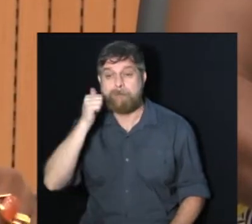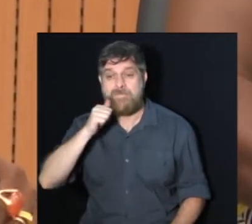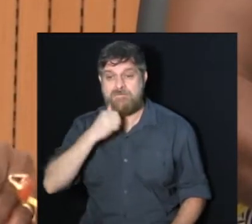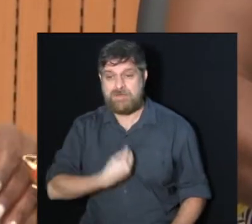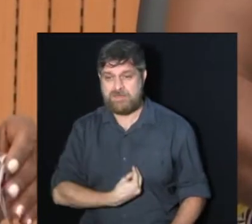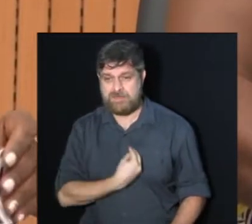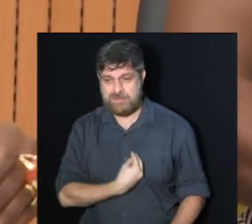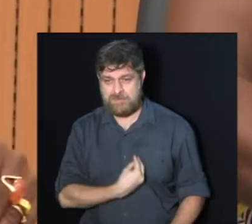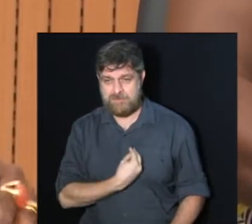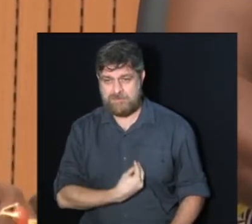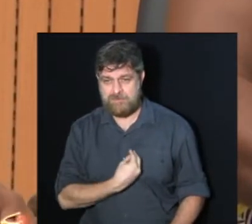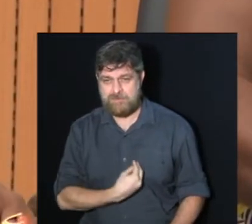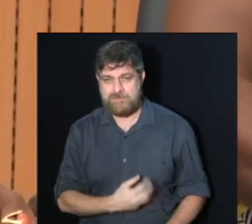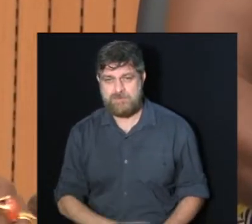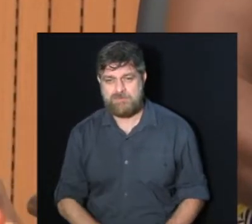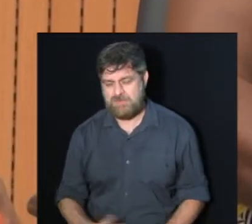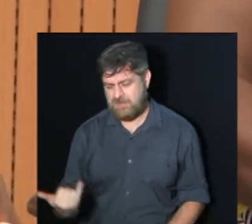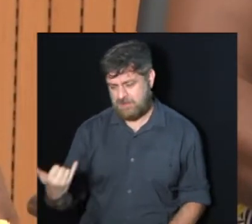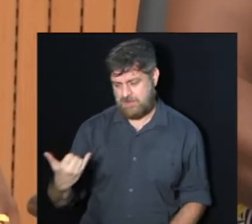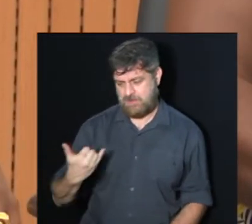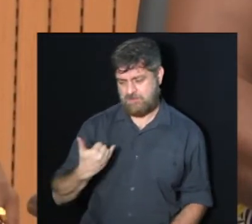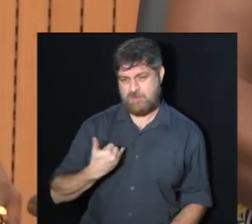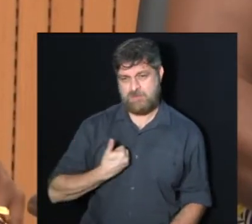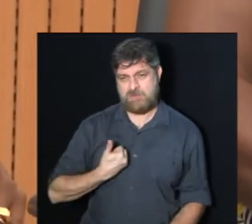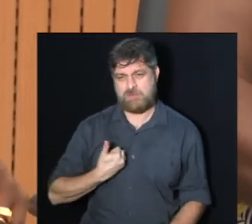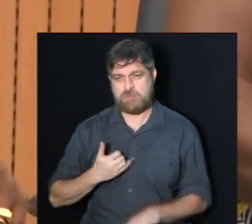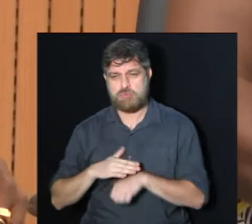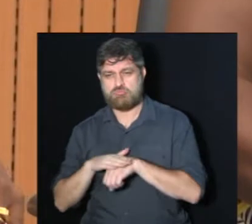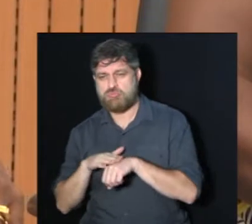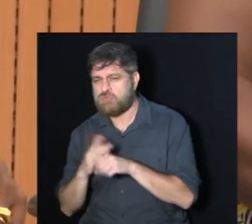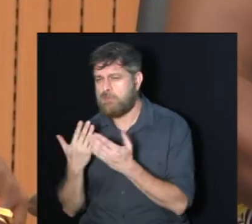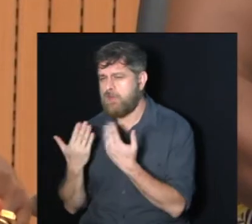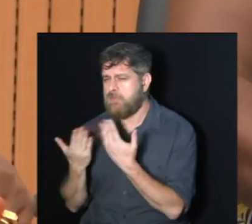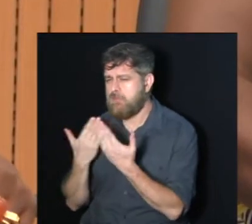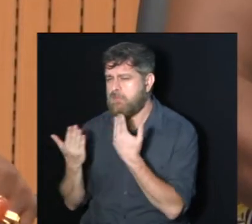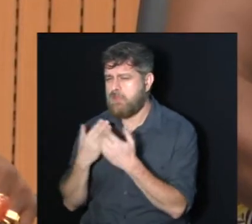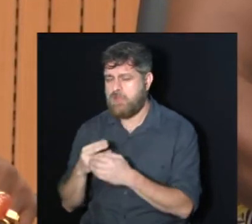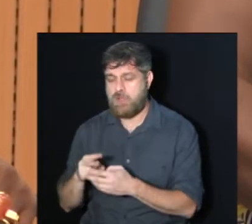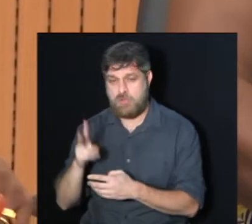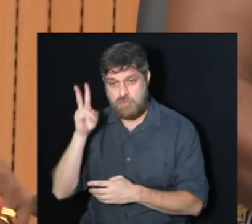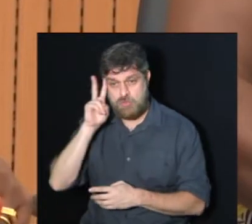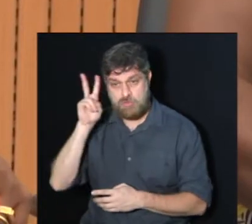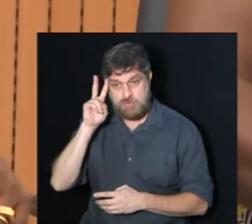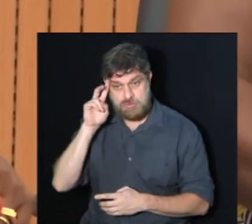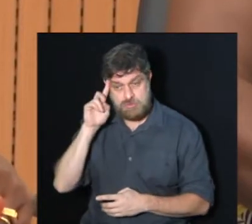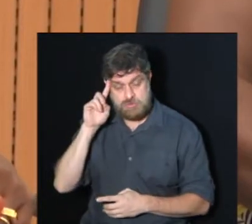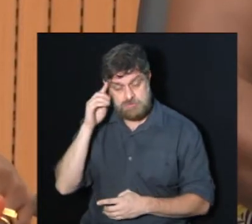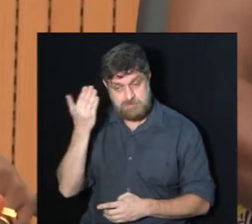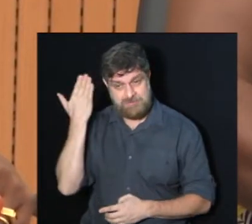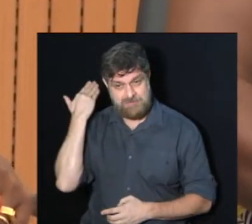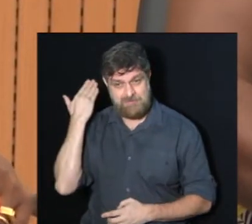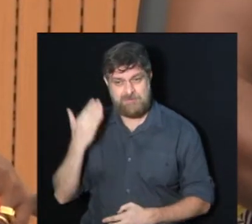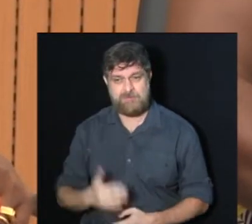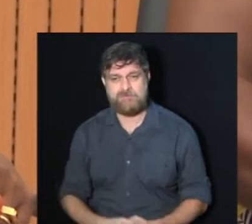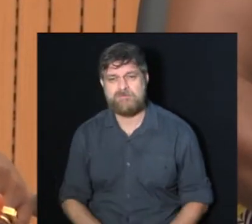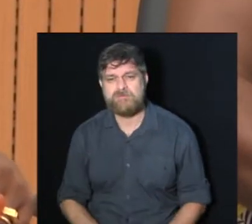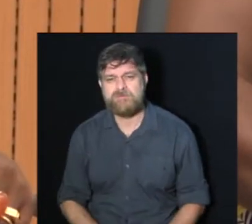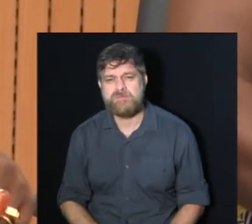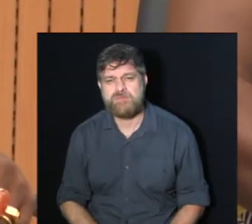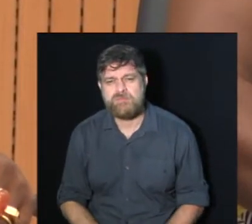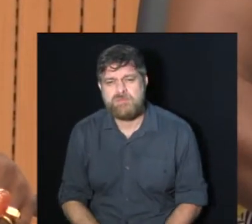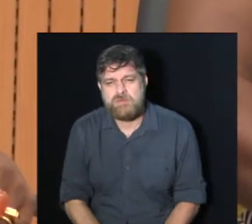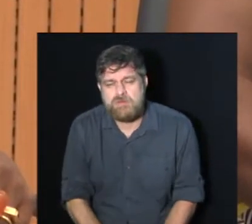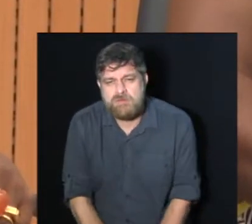ela falou uma conversa comigo há 2 dias atrás. Não é?